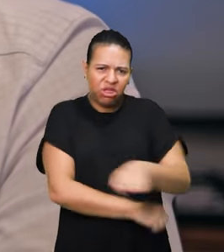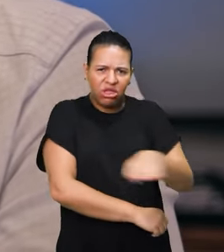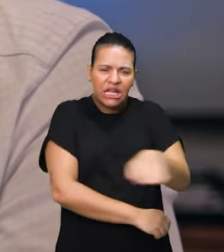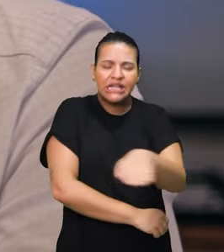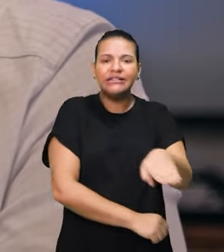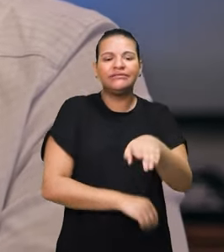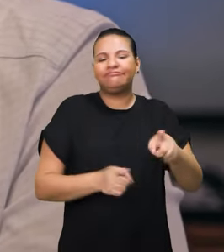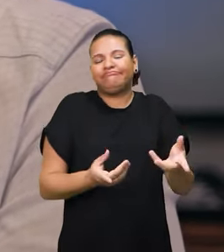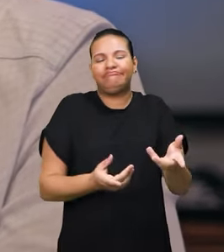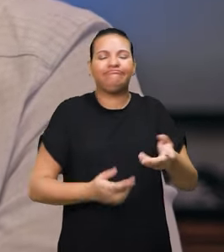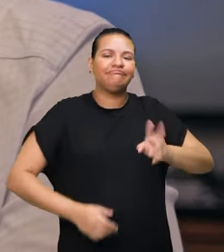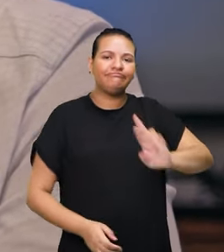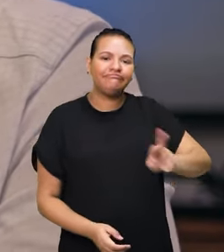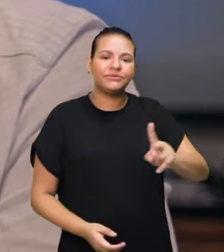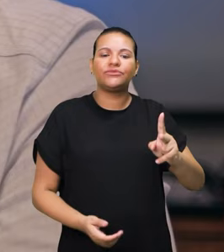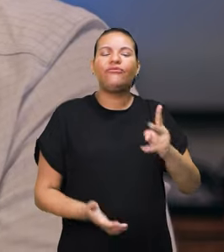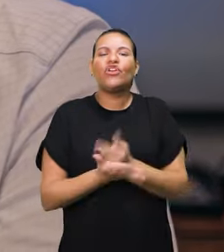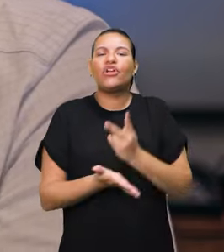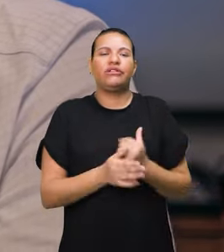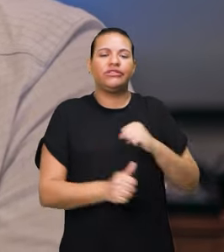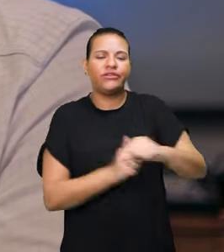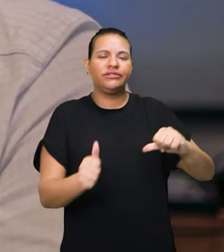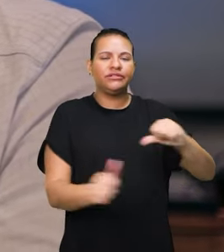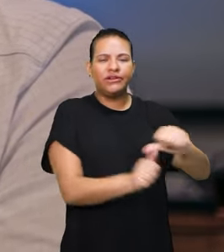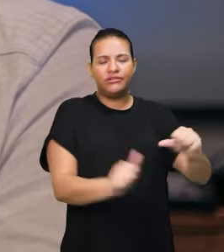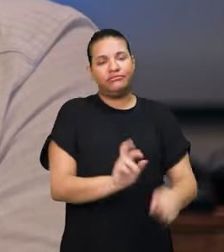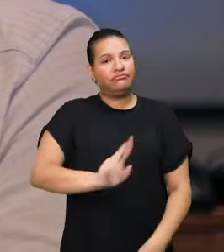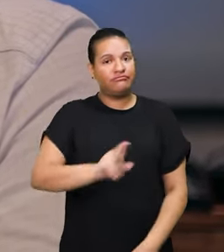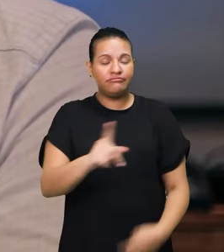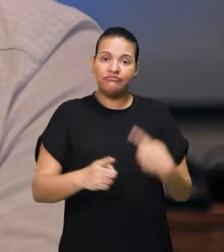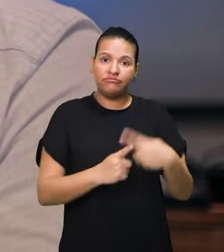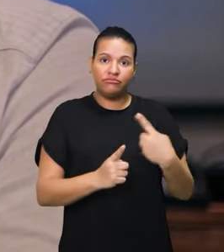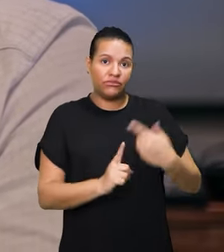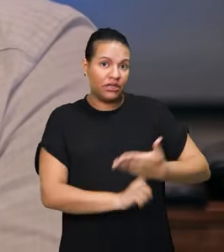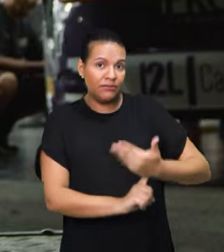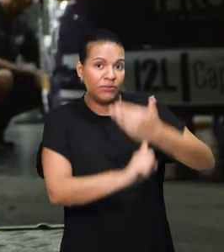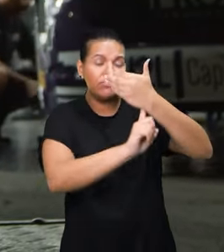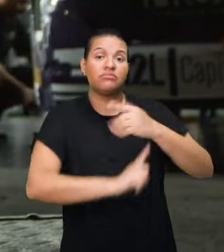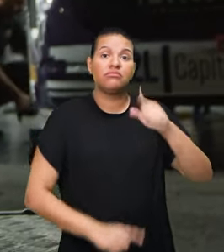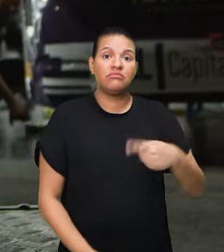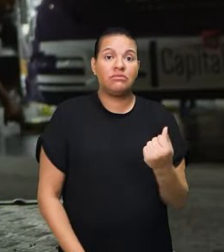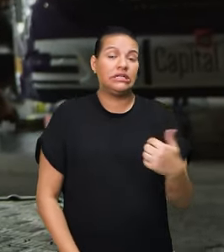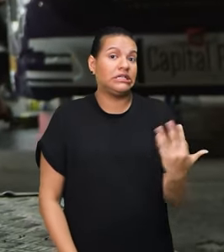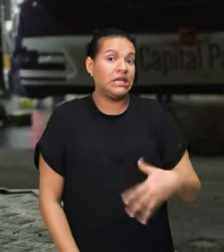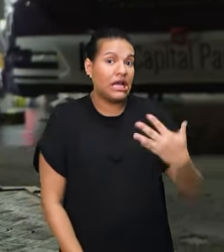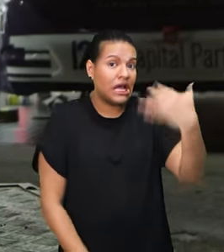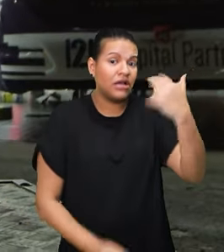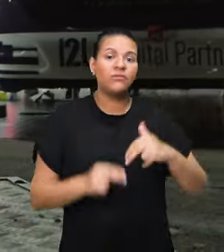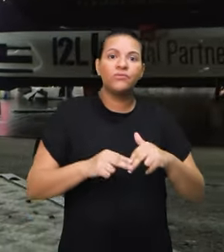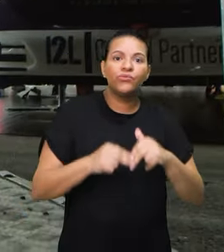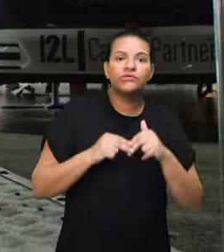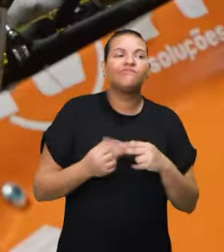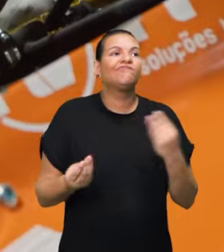Fernando Julian não troca toda a hora porque tem muita tecnologia ho as peças são muito caras branco tem